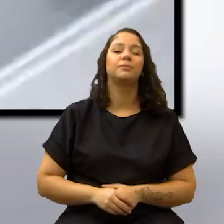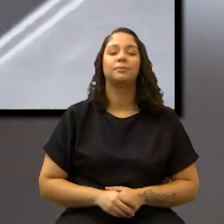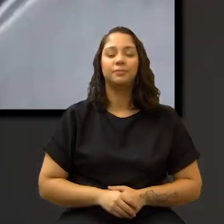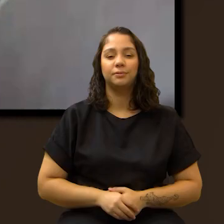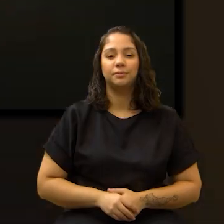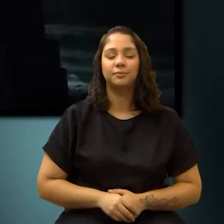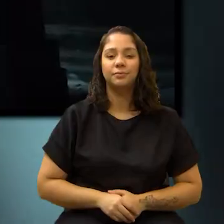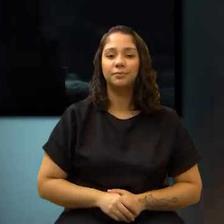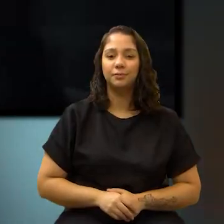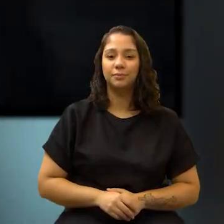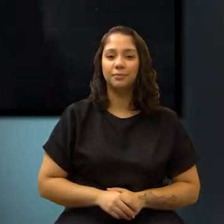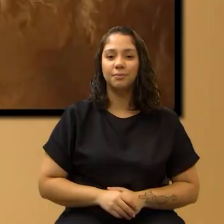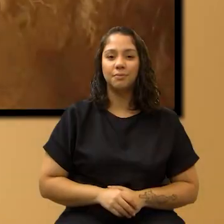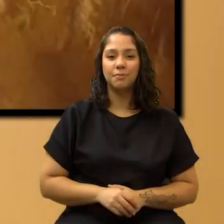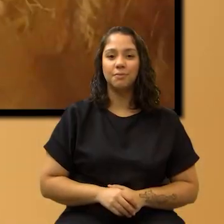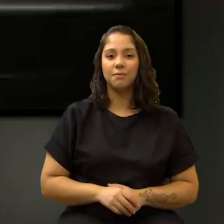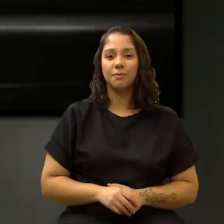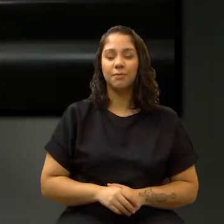defender?